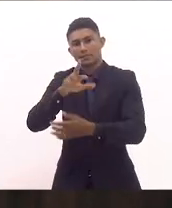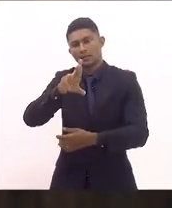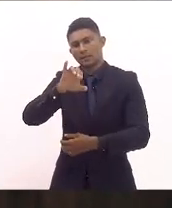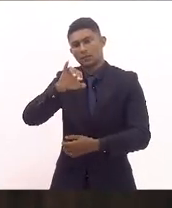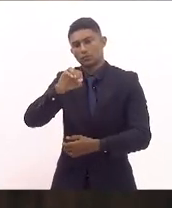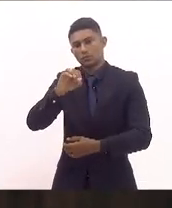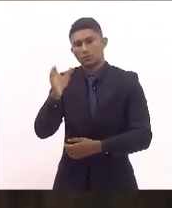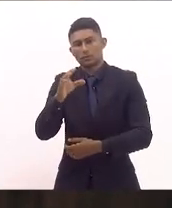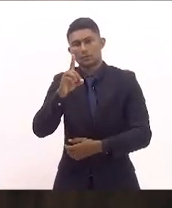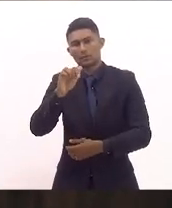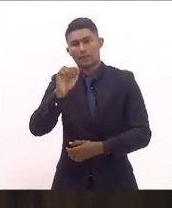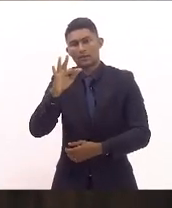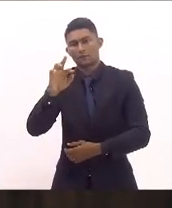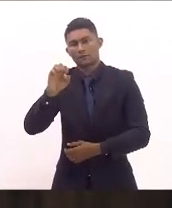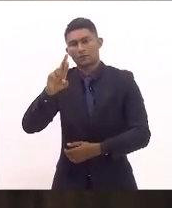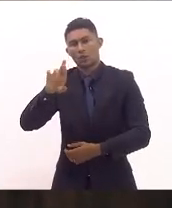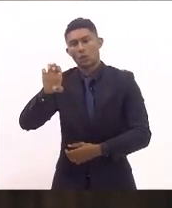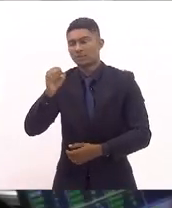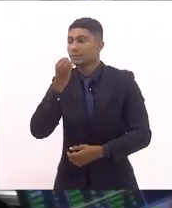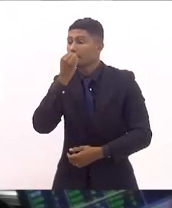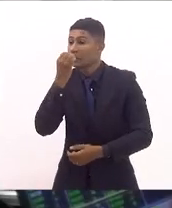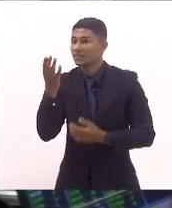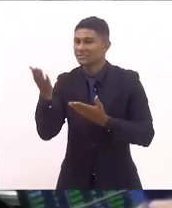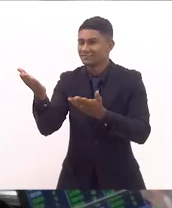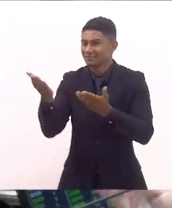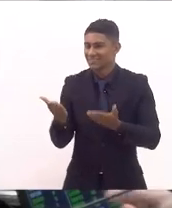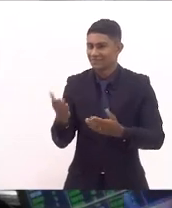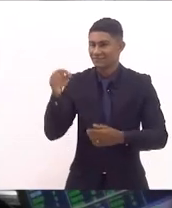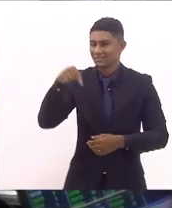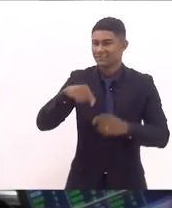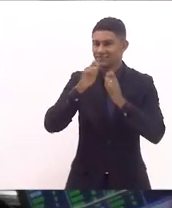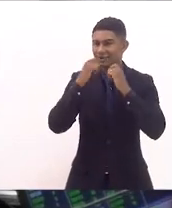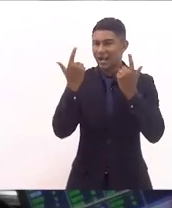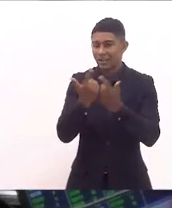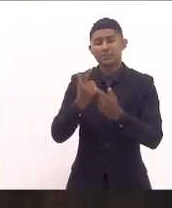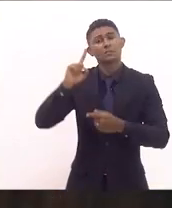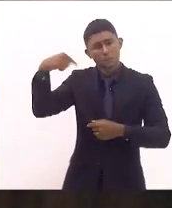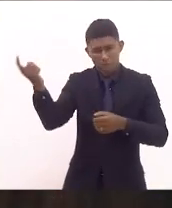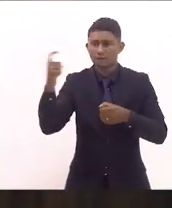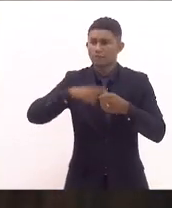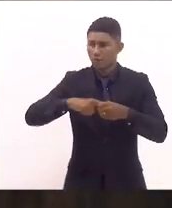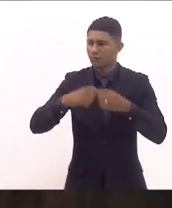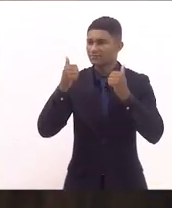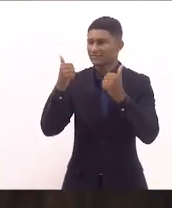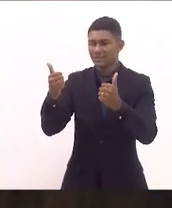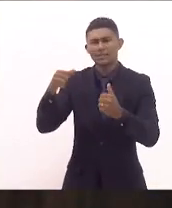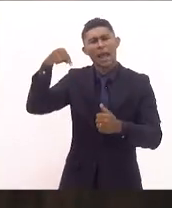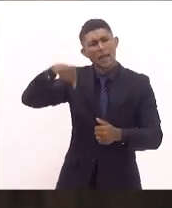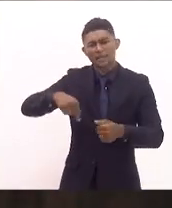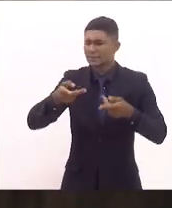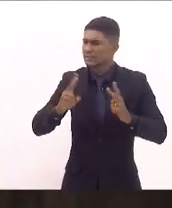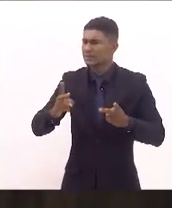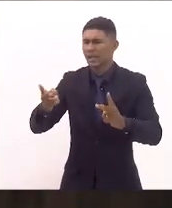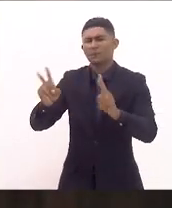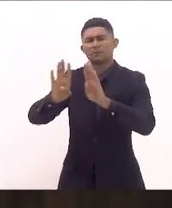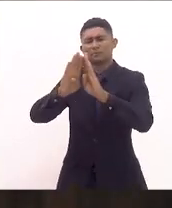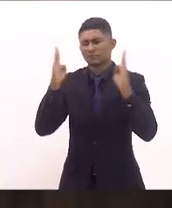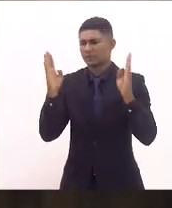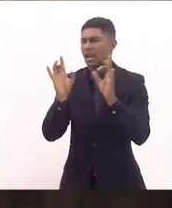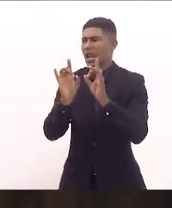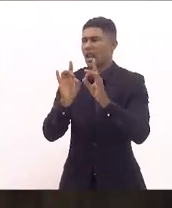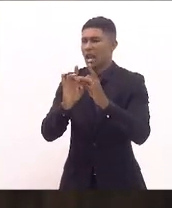bem-vindo Olá seja bem-vindo essa casa e volte sempre as portas estão abertas para